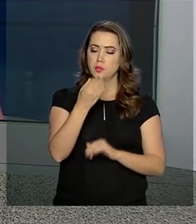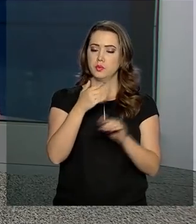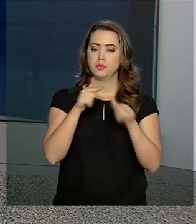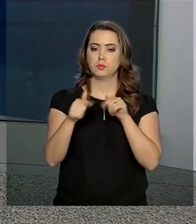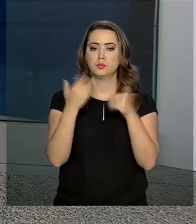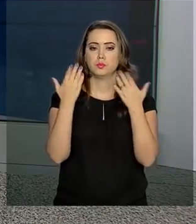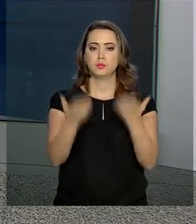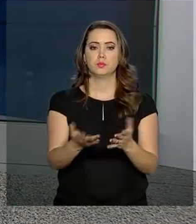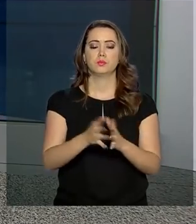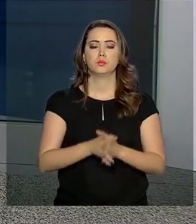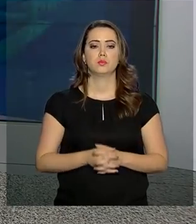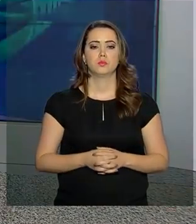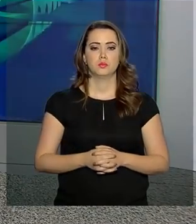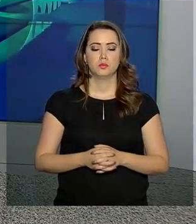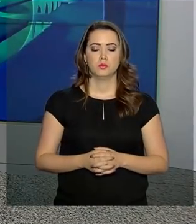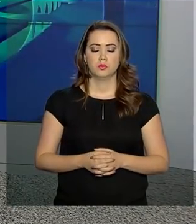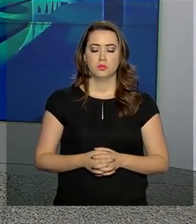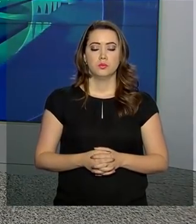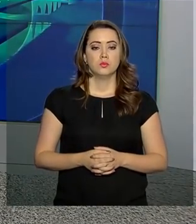trabalho para você.